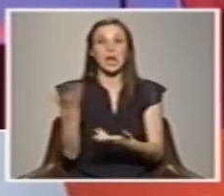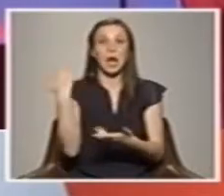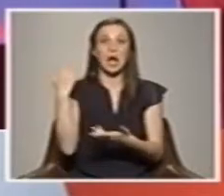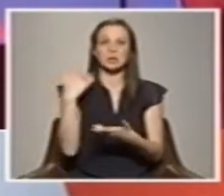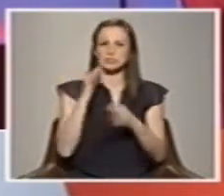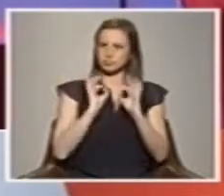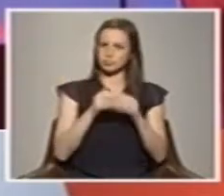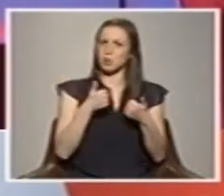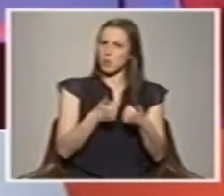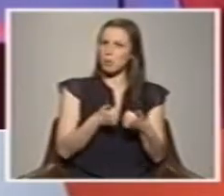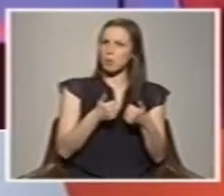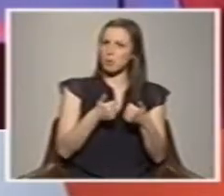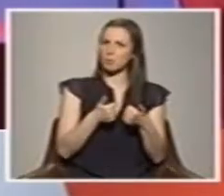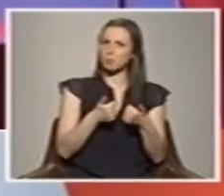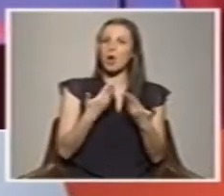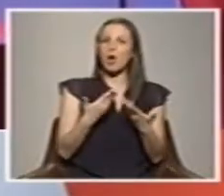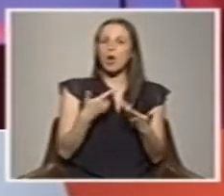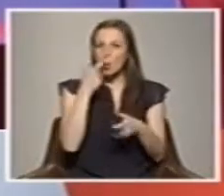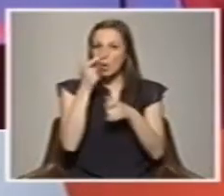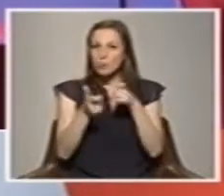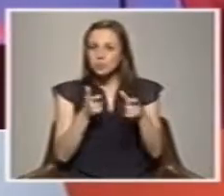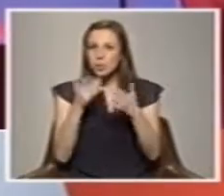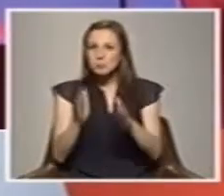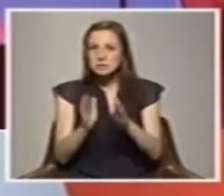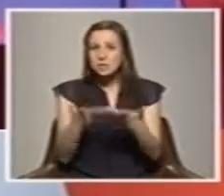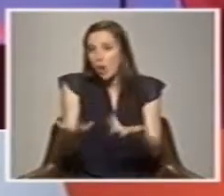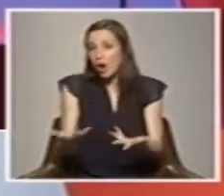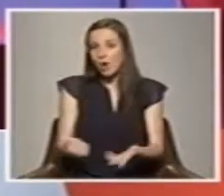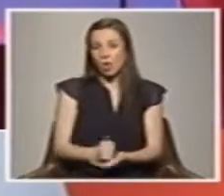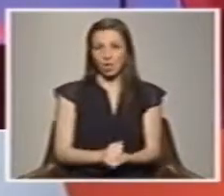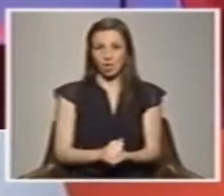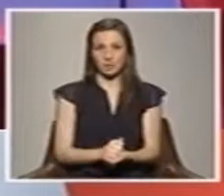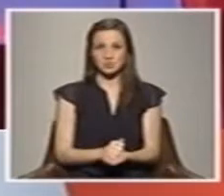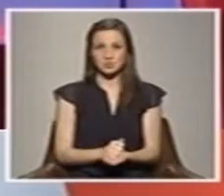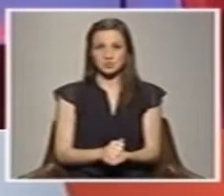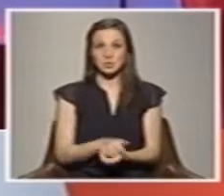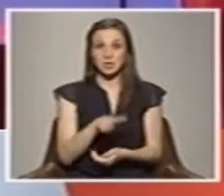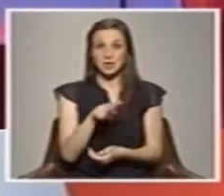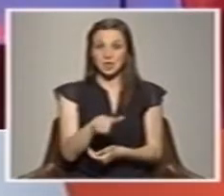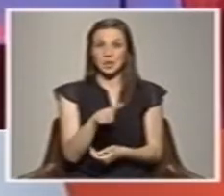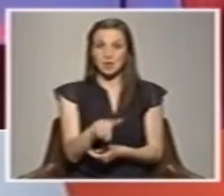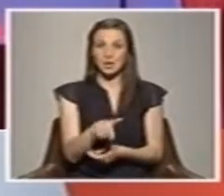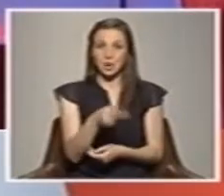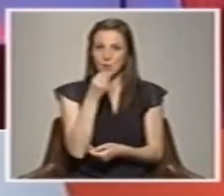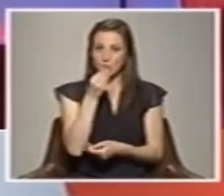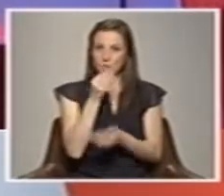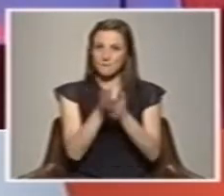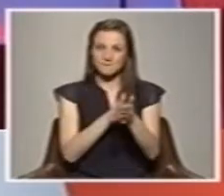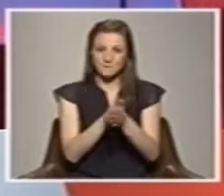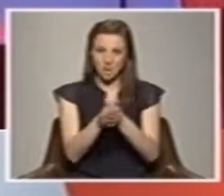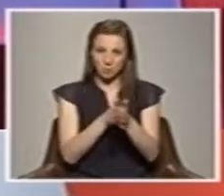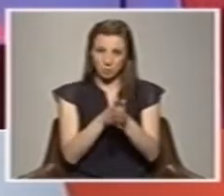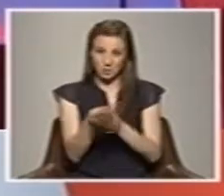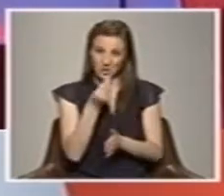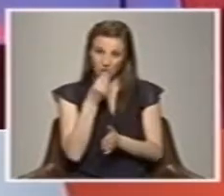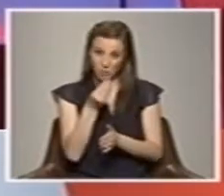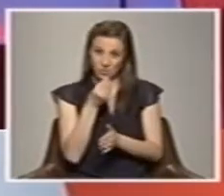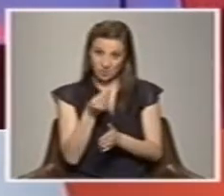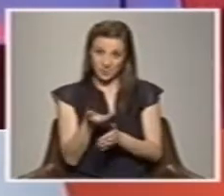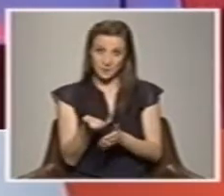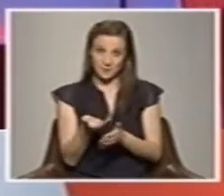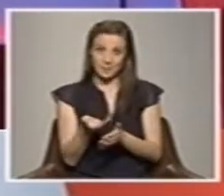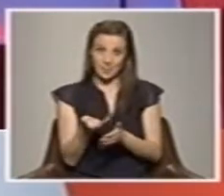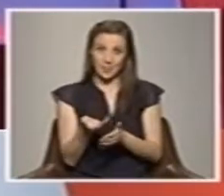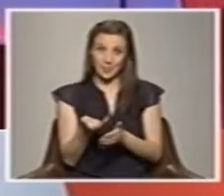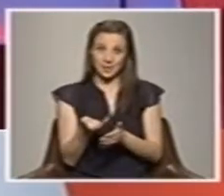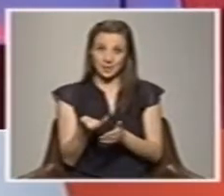agora são as pessoas que estão a precisar. E a recuperação das nossas refeições, porque nós monitorizamos o